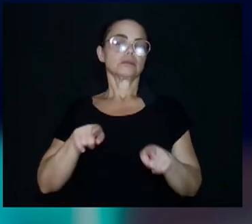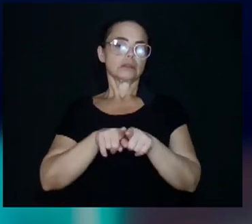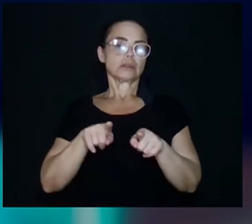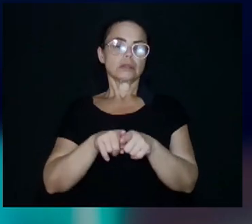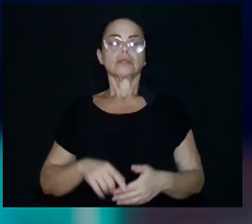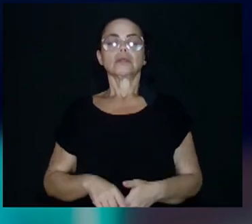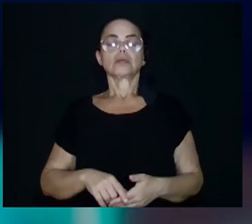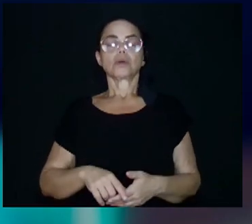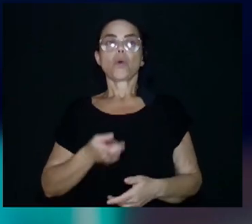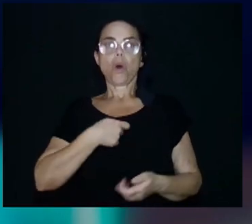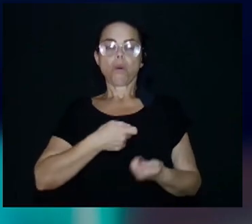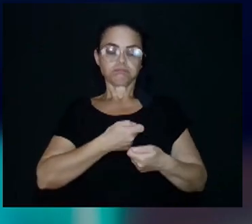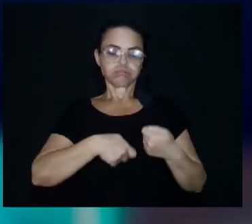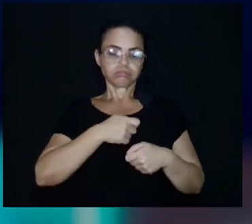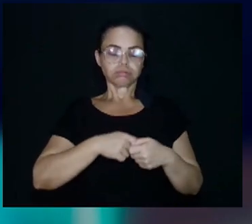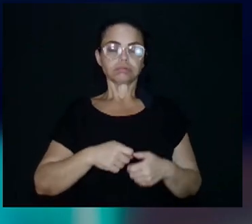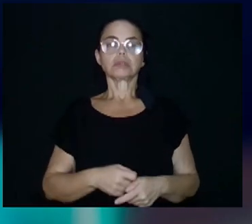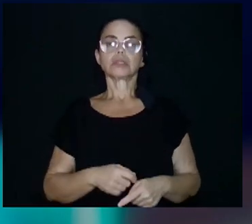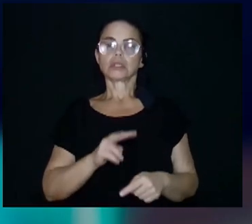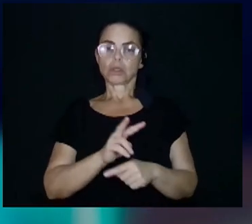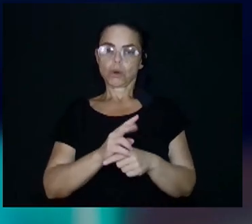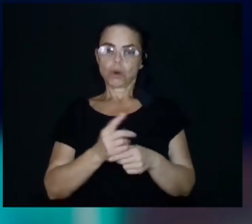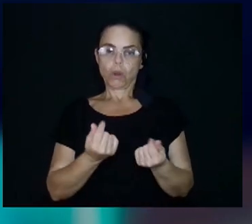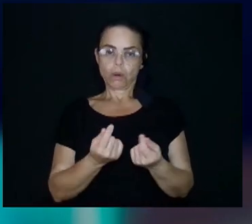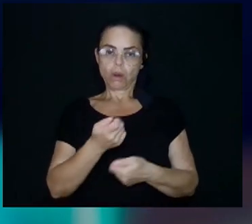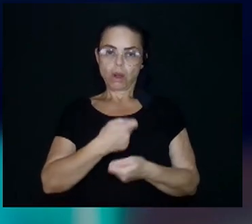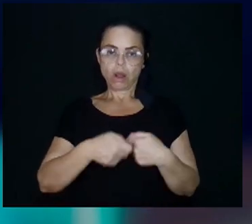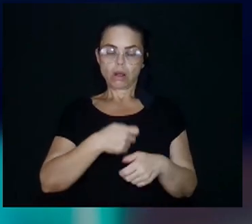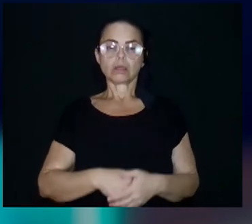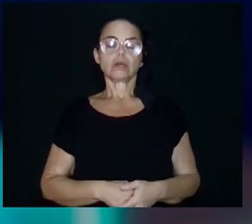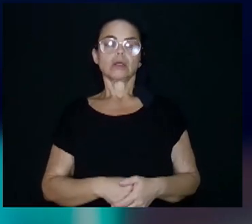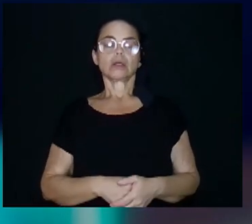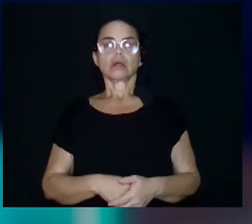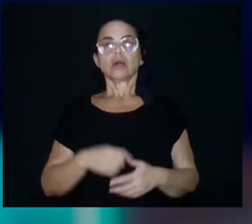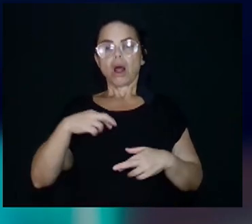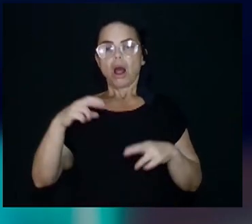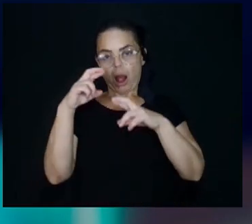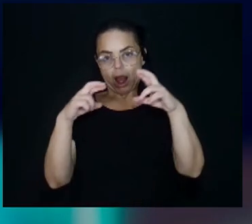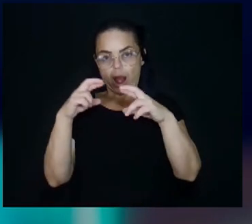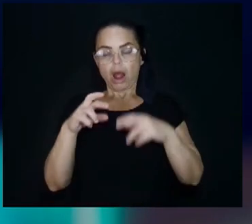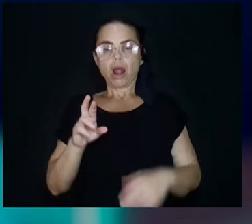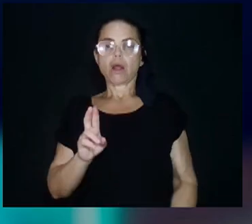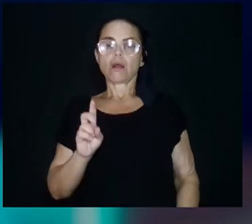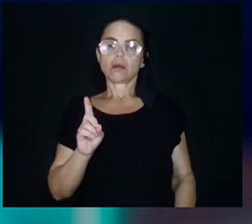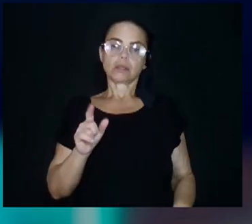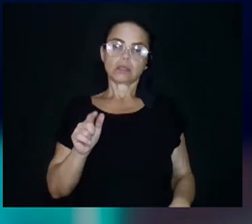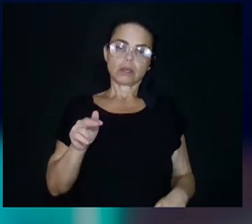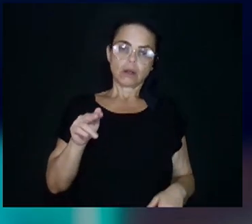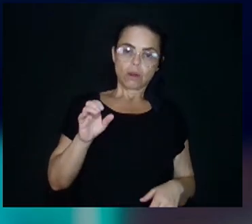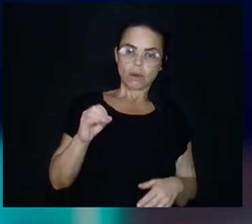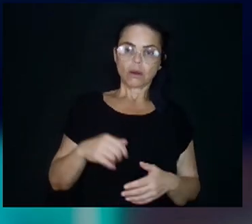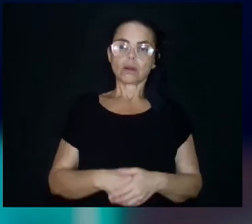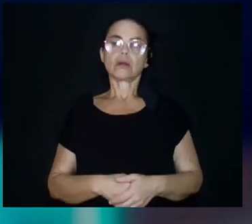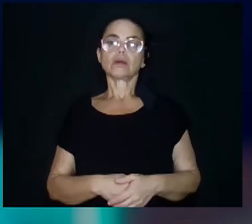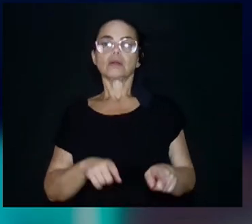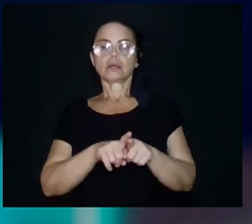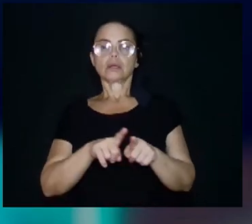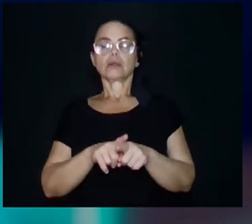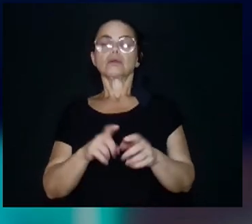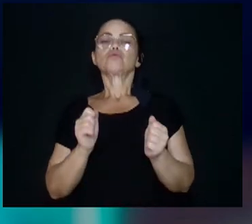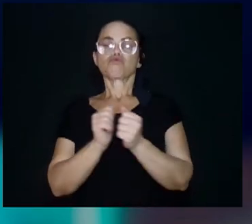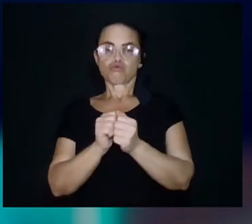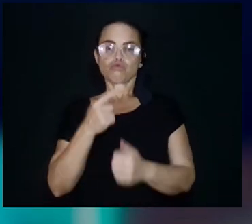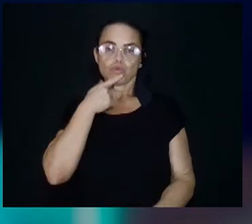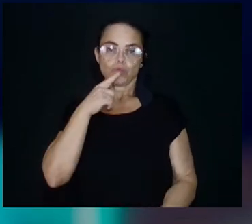em Barueri. E o nosso conselho fiscal, Rodrigo Costa, pessoa que gagueja. A Lívia, que está aqui com a gente. E também a Bianca,